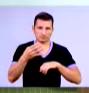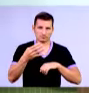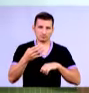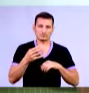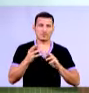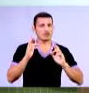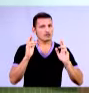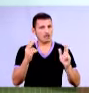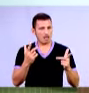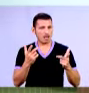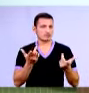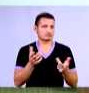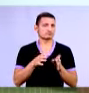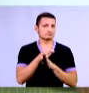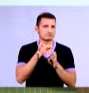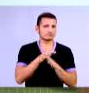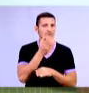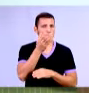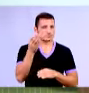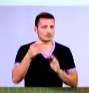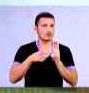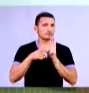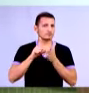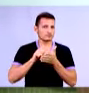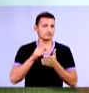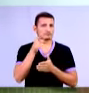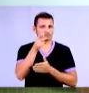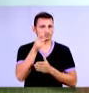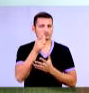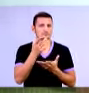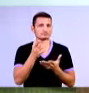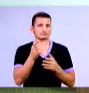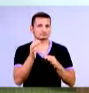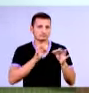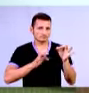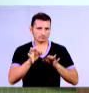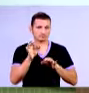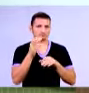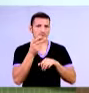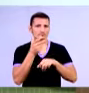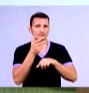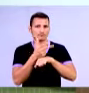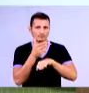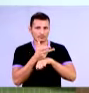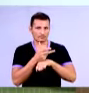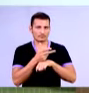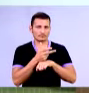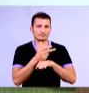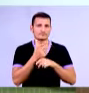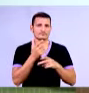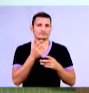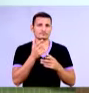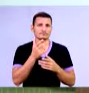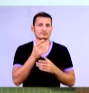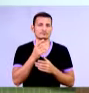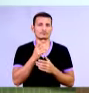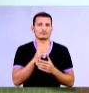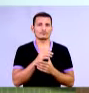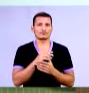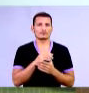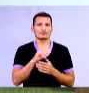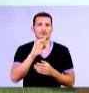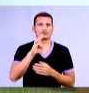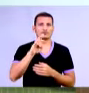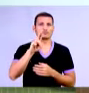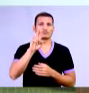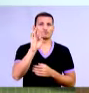Claro que nós sugerimos para vocês anteriormente aqui que você produza a mídia para rodar o Ubuntu Studio, né, que tem todos